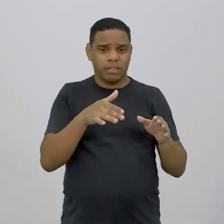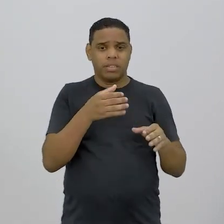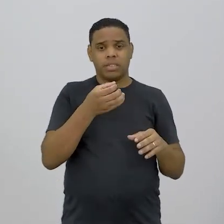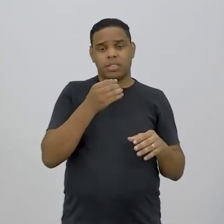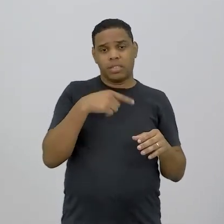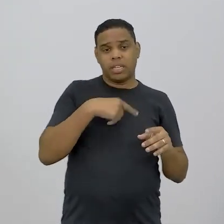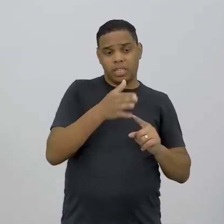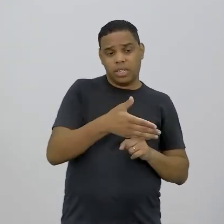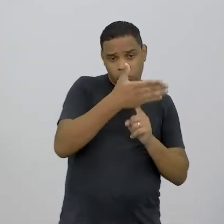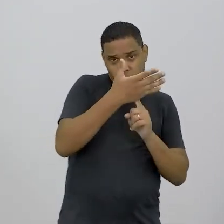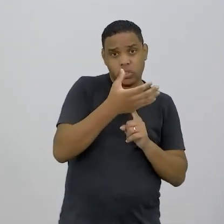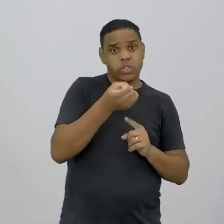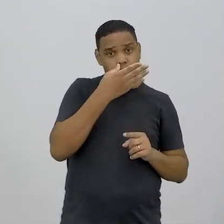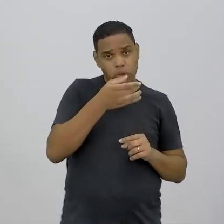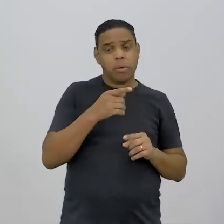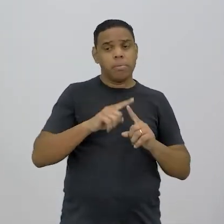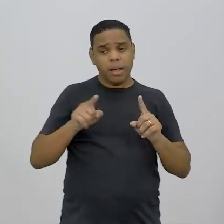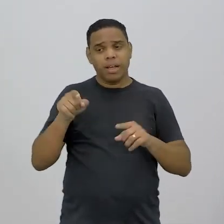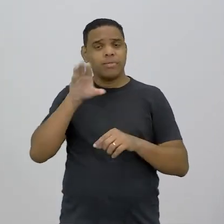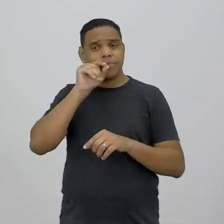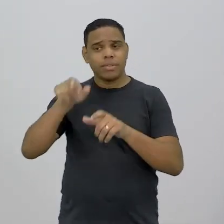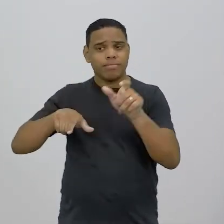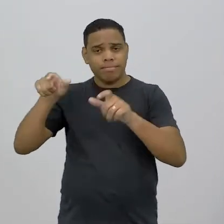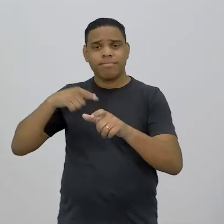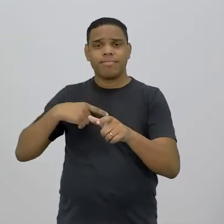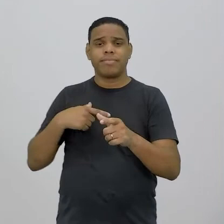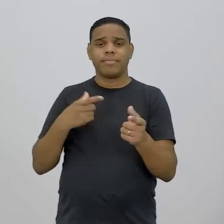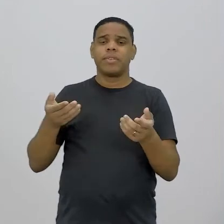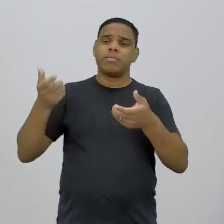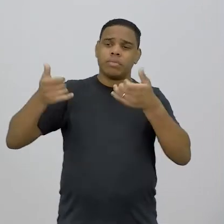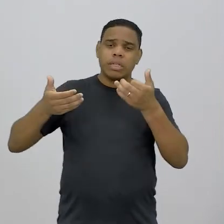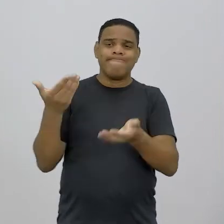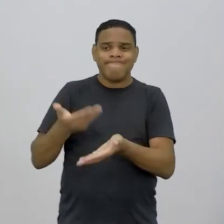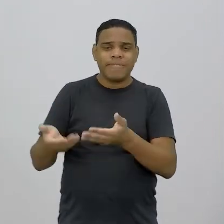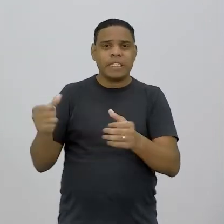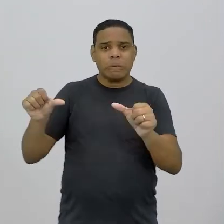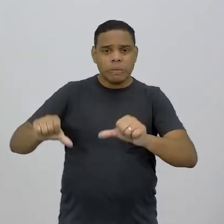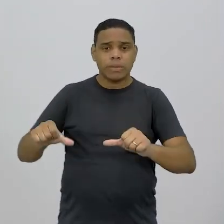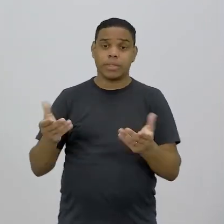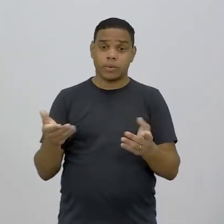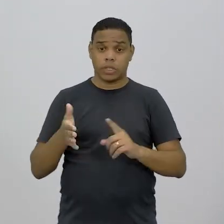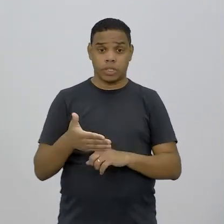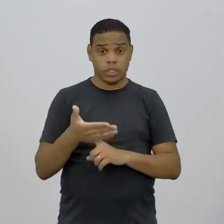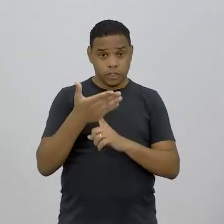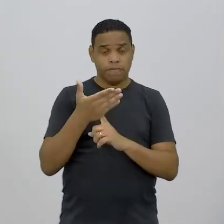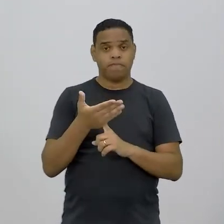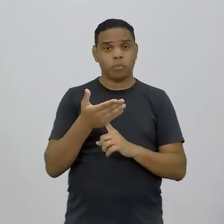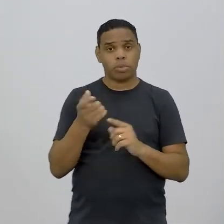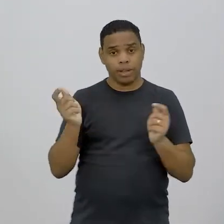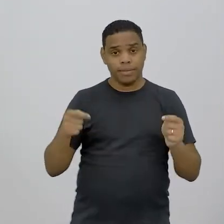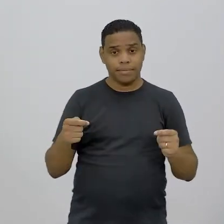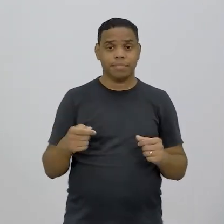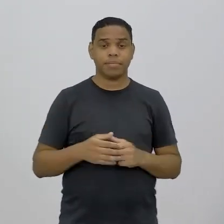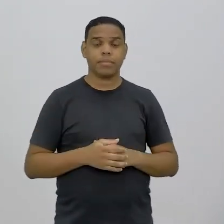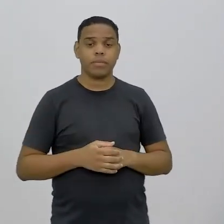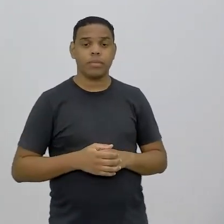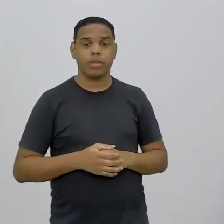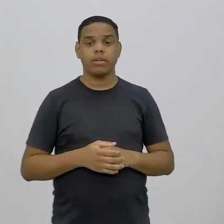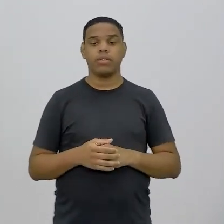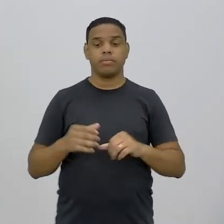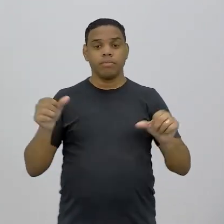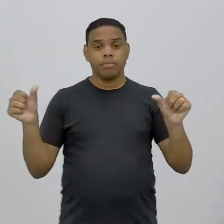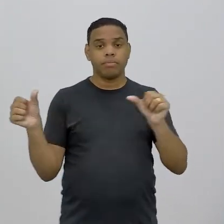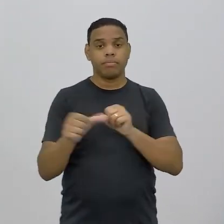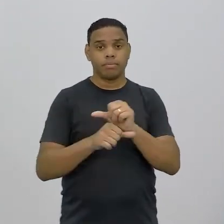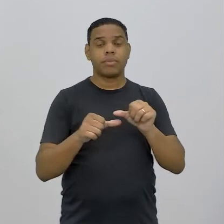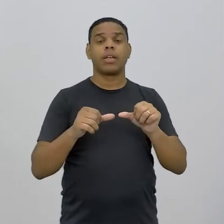a tecnologia. A gente vai ver, então, a partir de agora, como que essas tecnologias elas podem, de alguma forma, impactar de